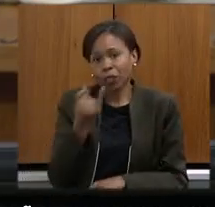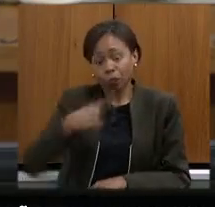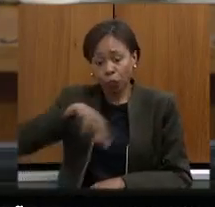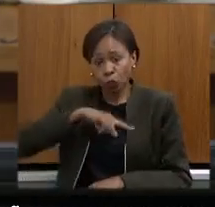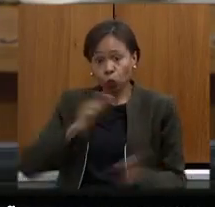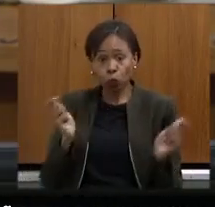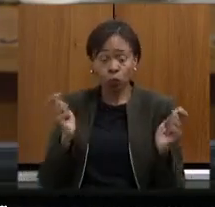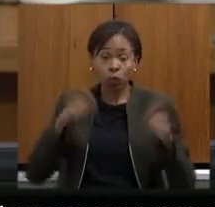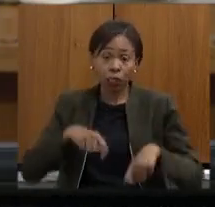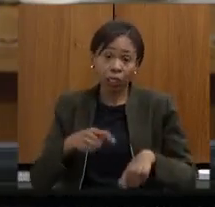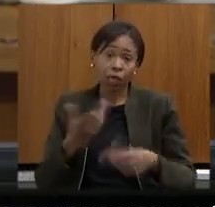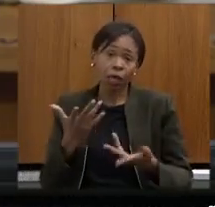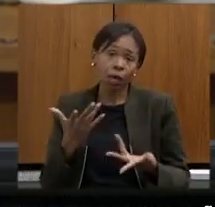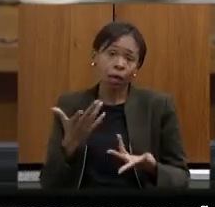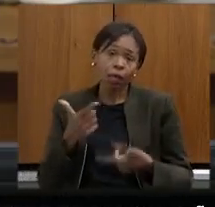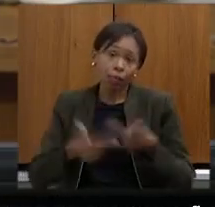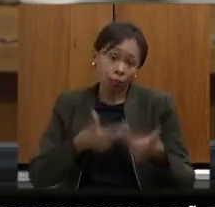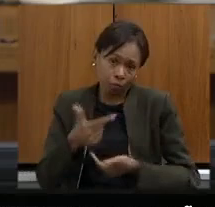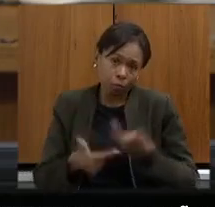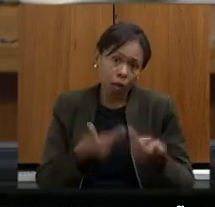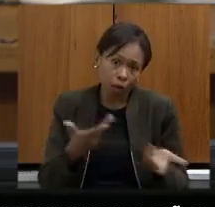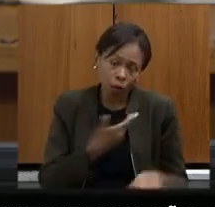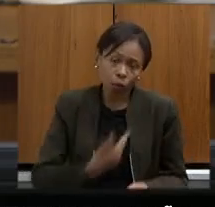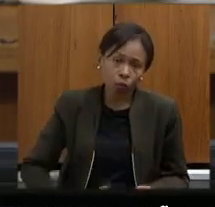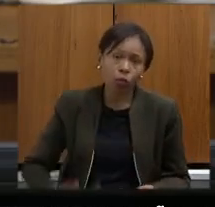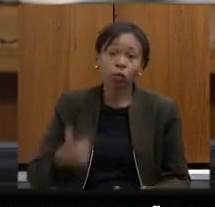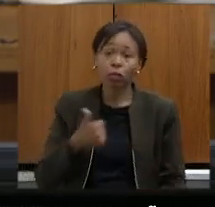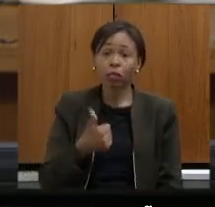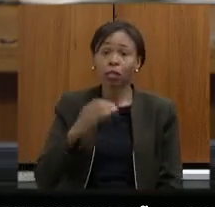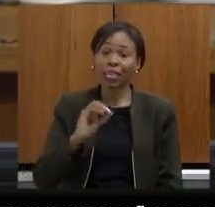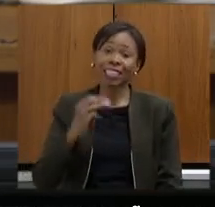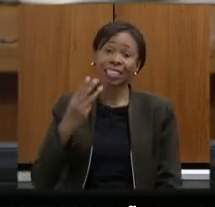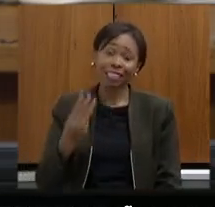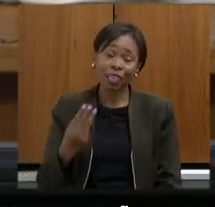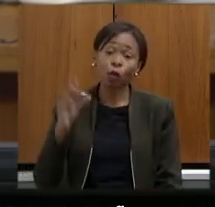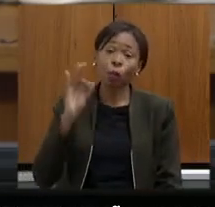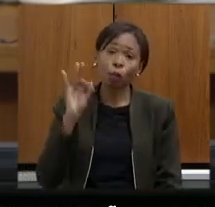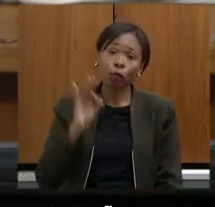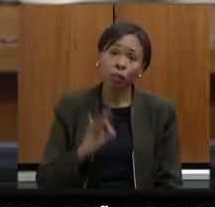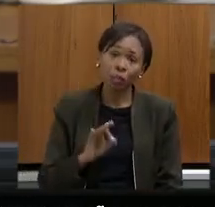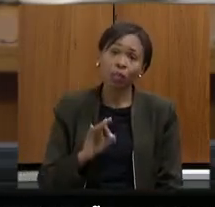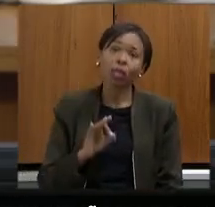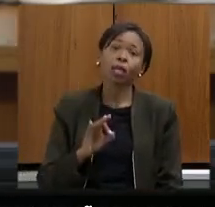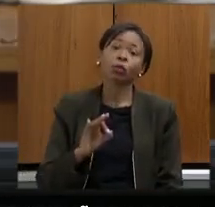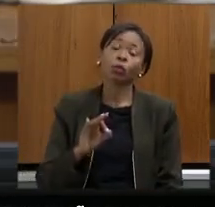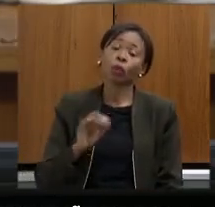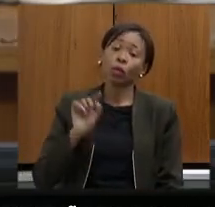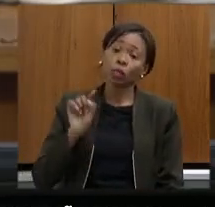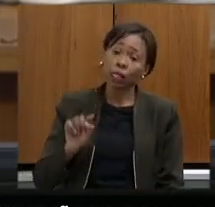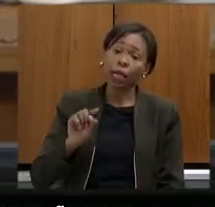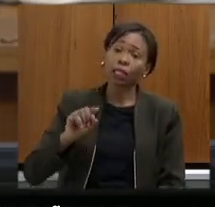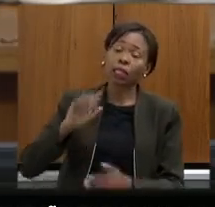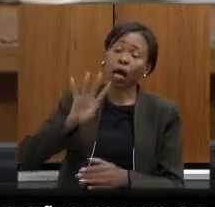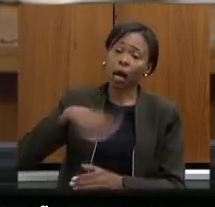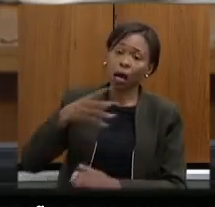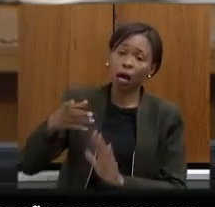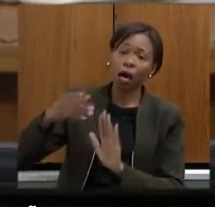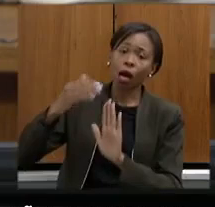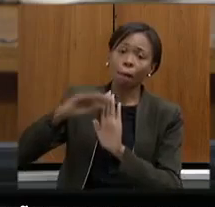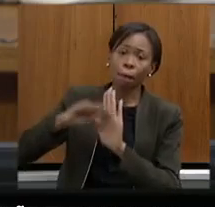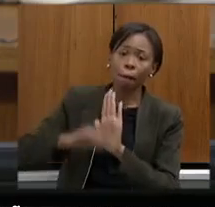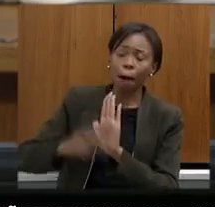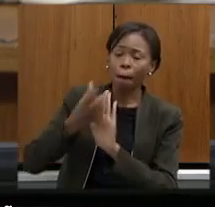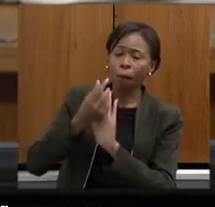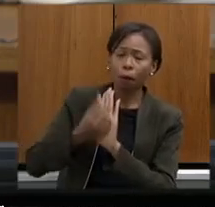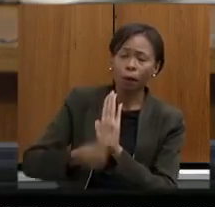de fato a gente conseguiu prestar serviços públicos a gente t-103 por cento de comprometimento das receitas são quase obrigatórias em